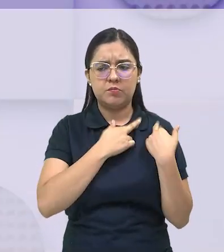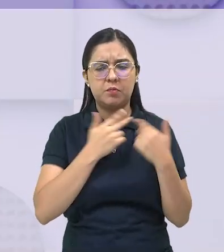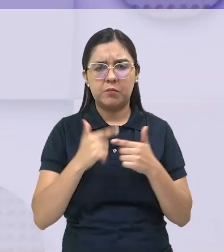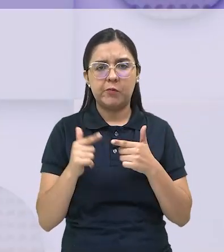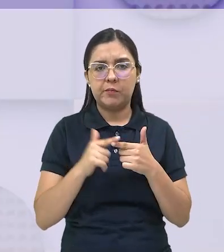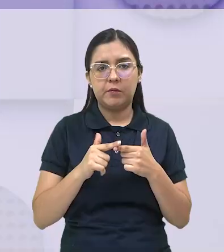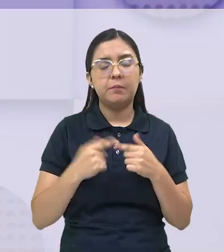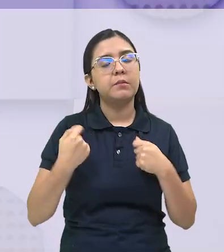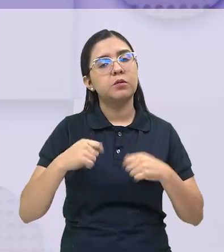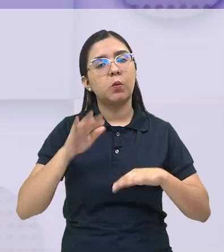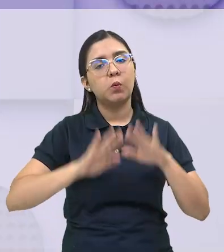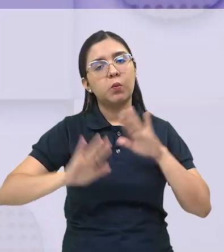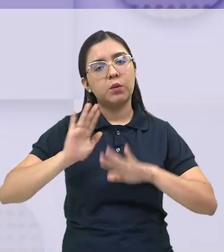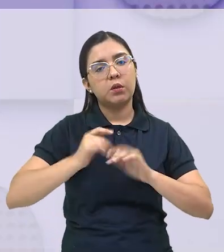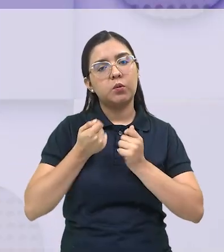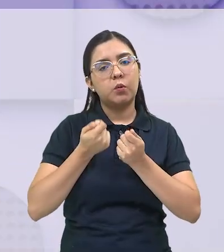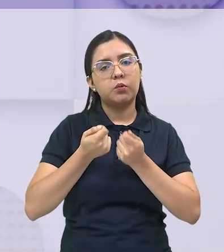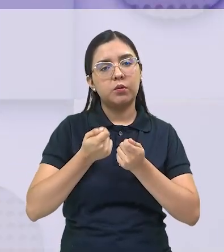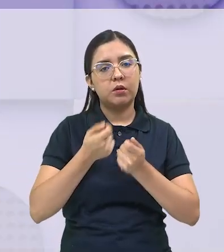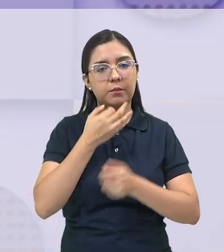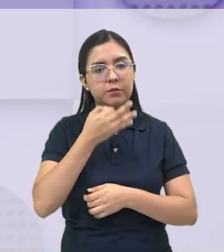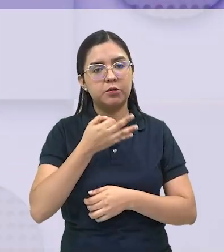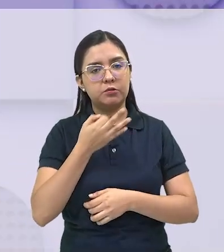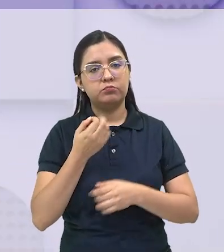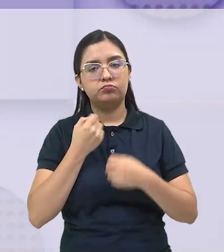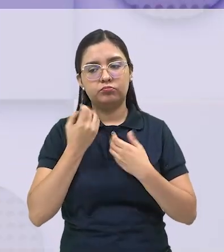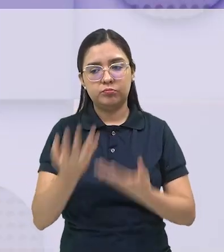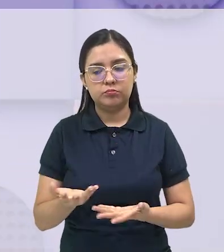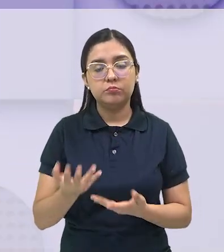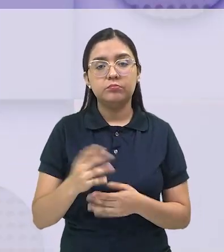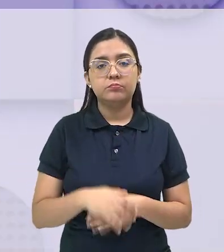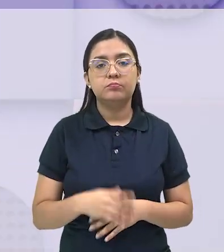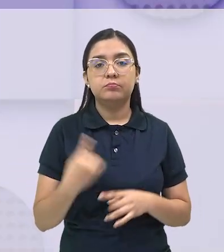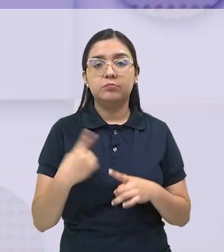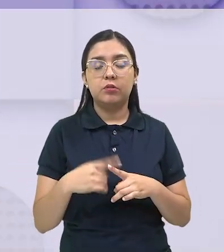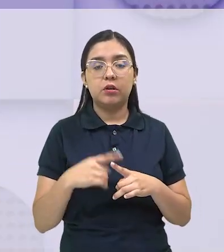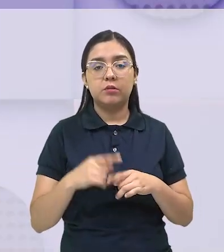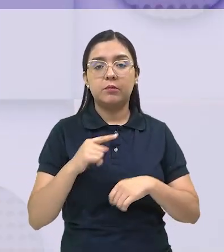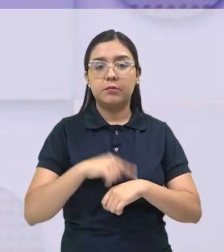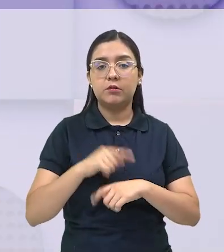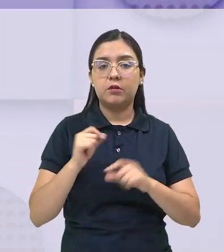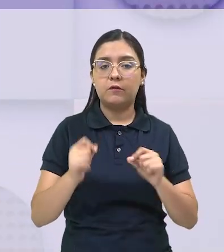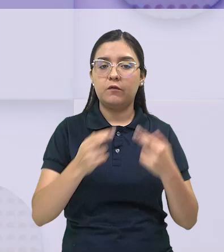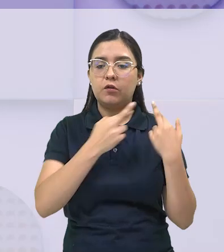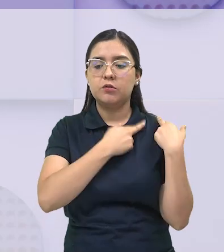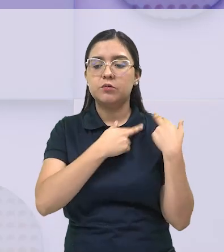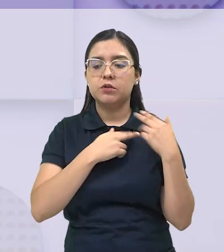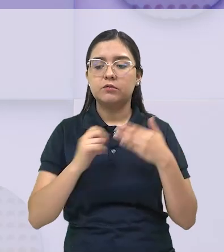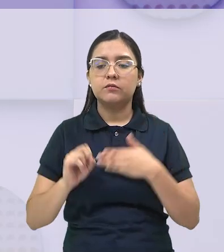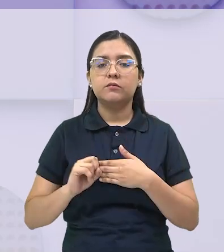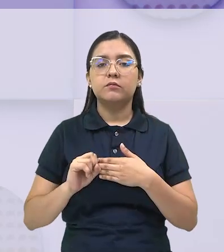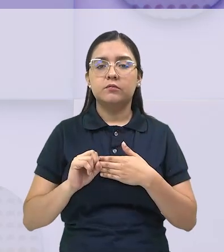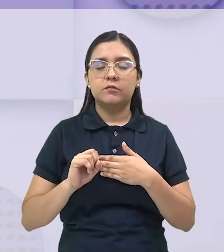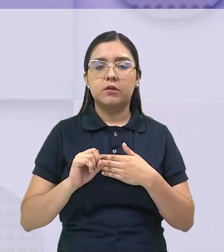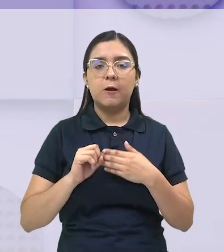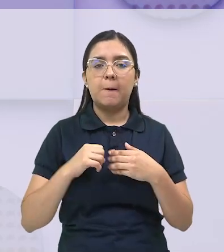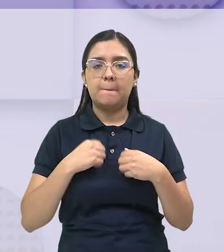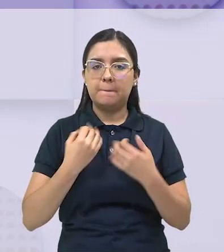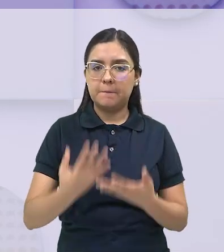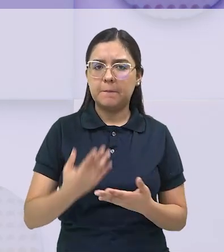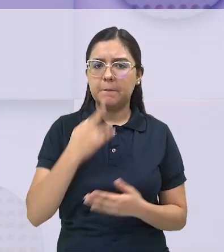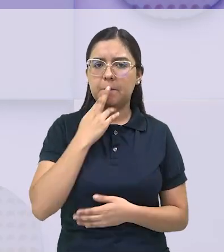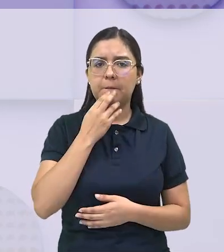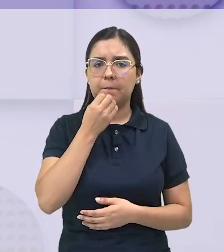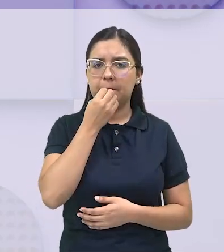problema, então eu preciso tomar muito cuidado com o que eu falo, para que quando eu vá responder por aquilo que eu expresso, eu responda por algo